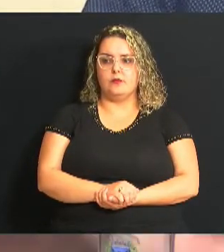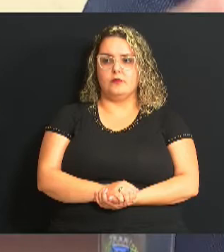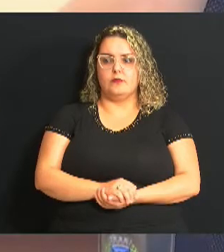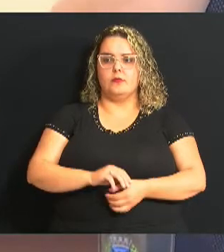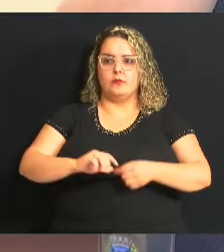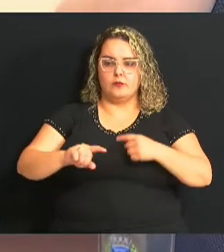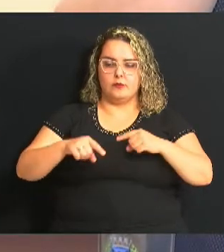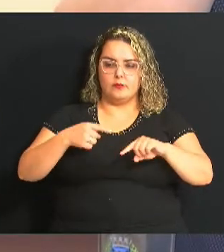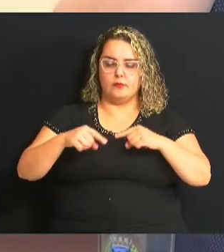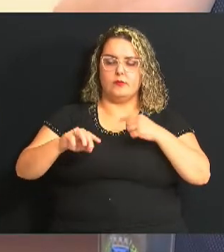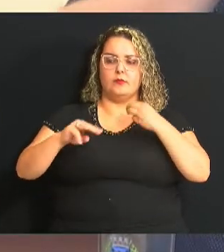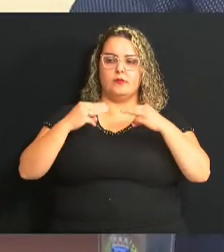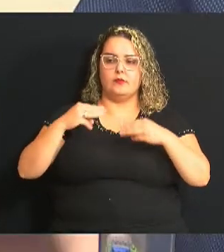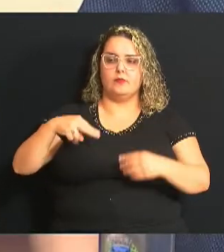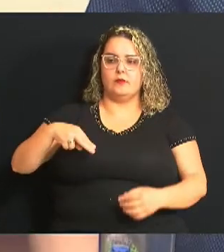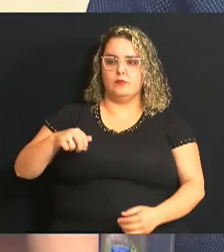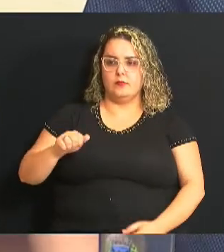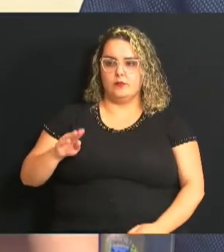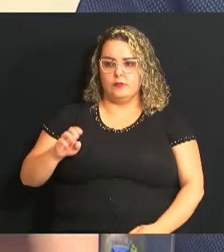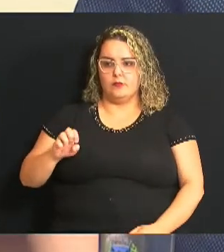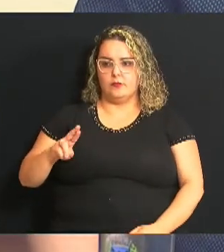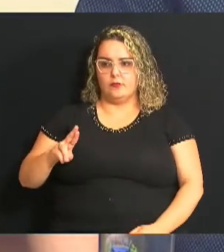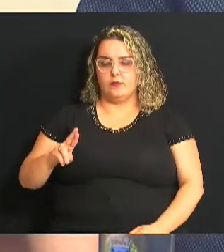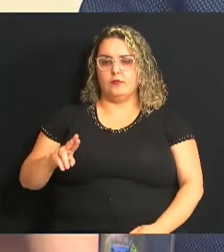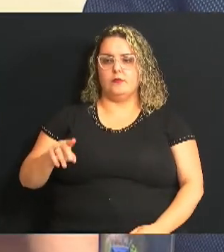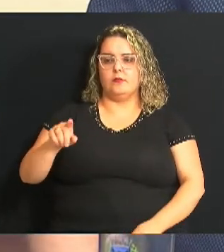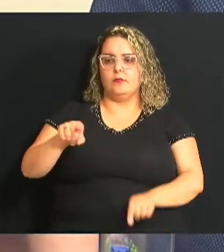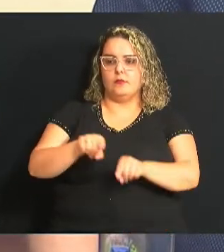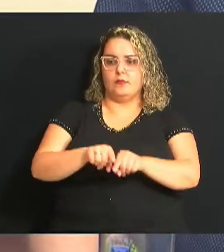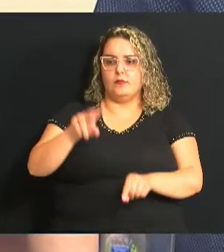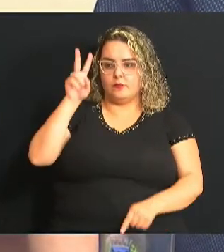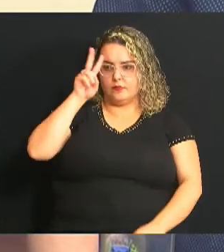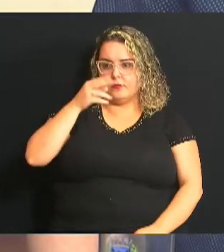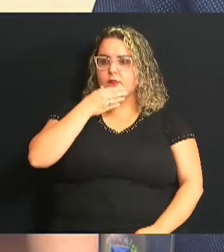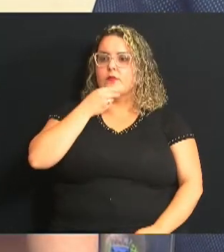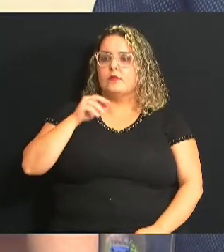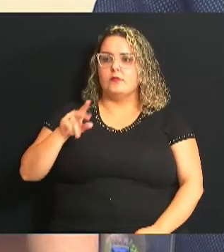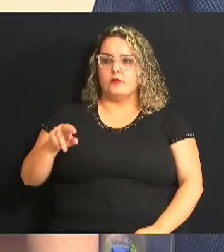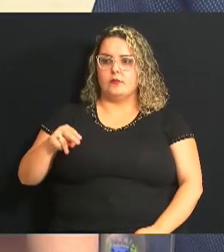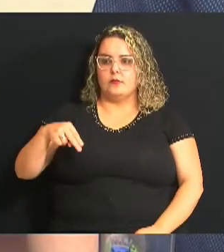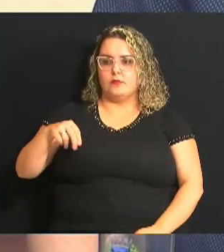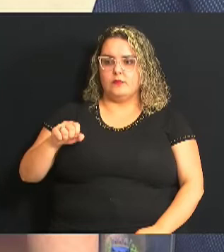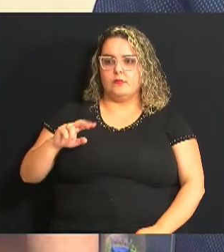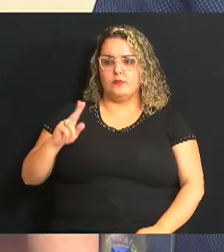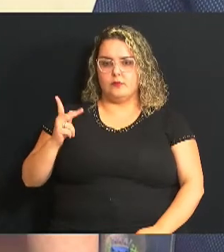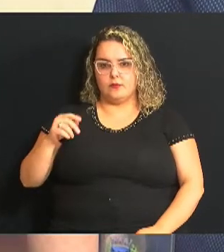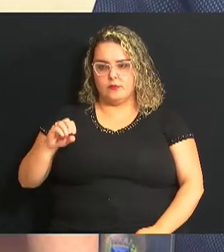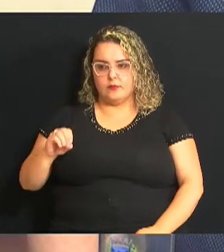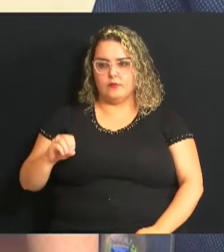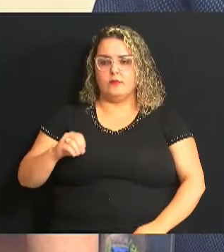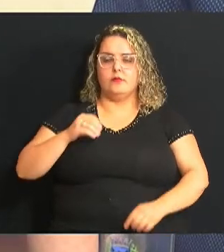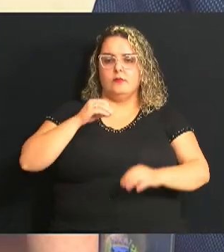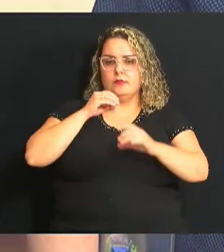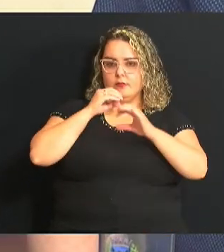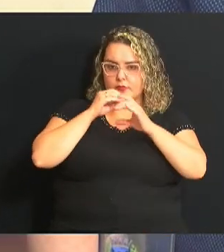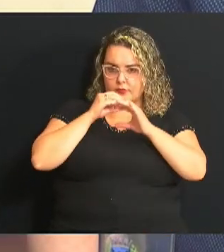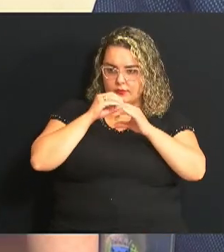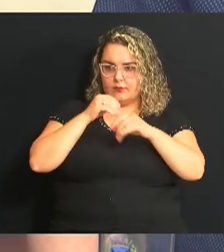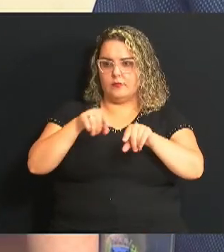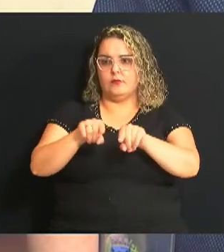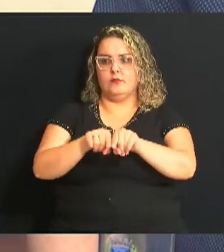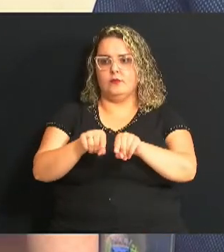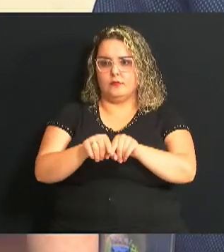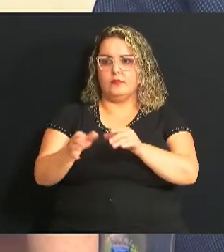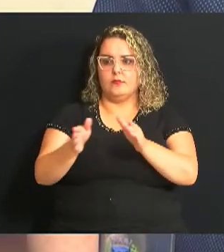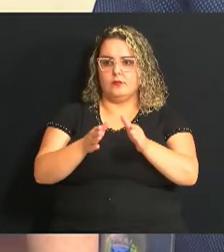e o músico Naber também lembra aqui do seu irmão Nélio de Mesquita, trompetista, que nesse